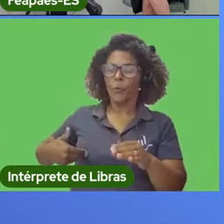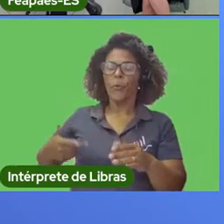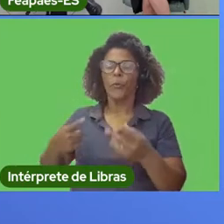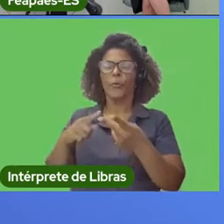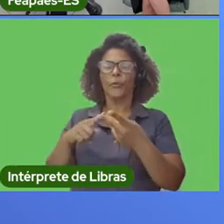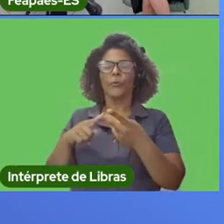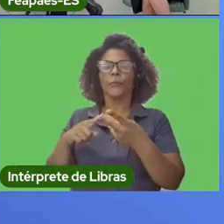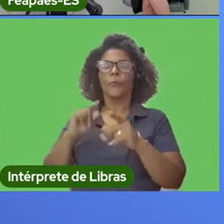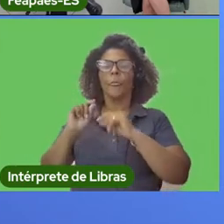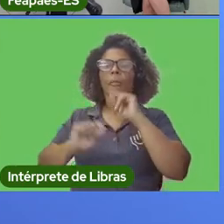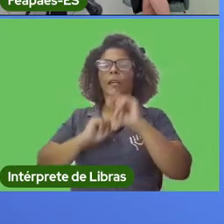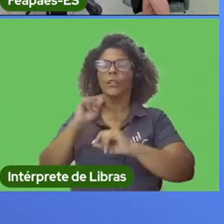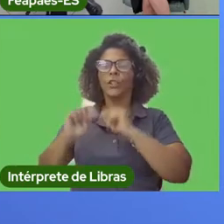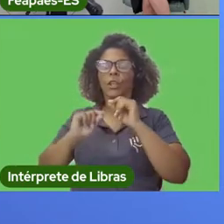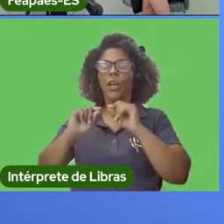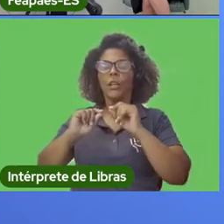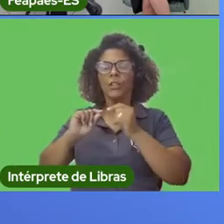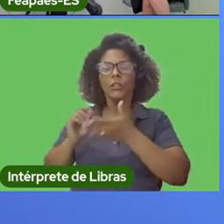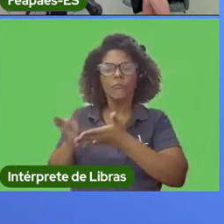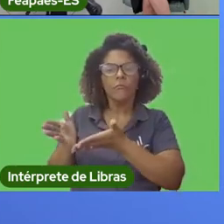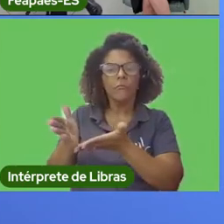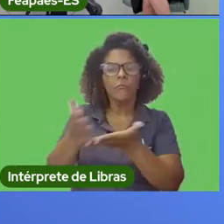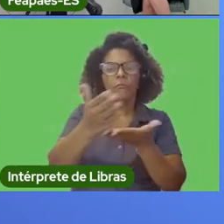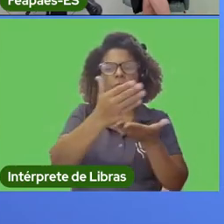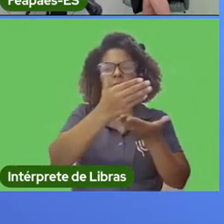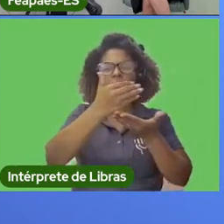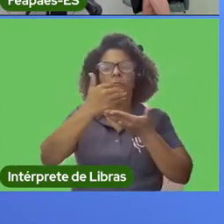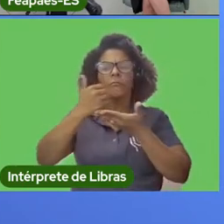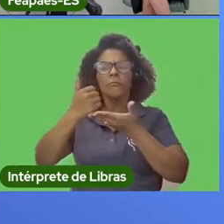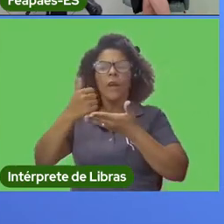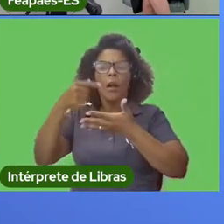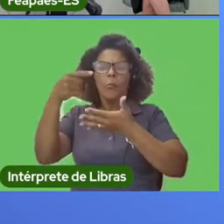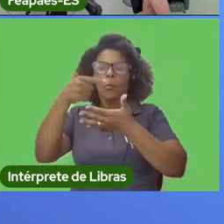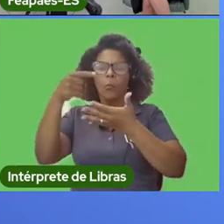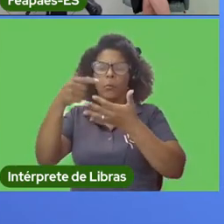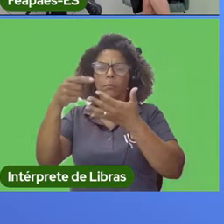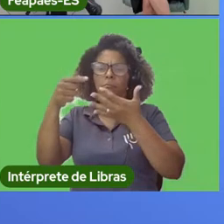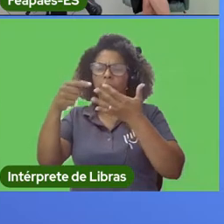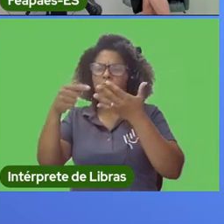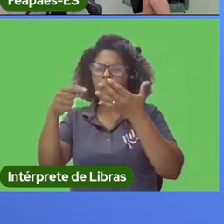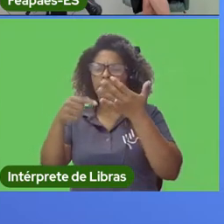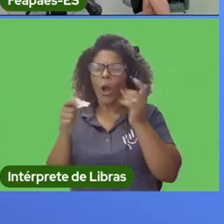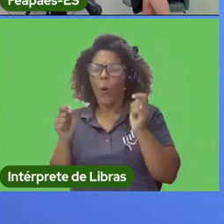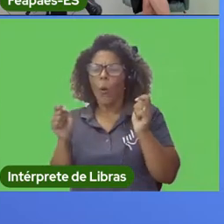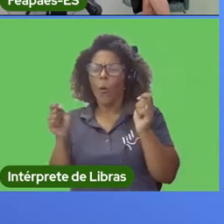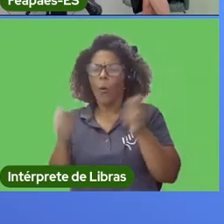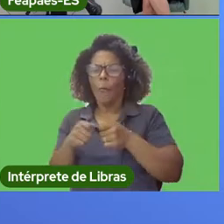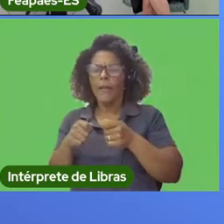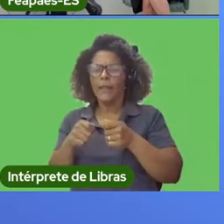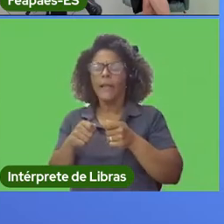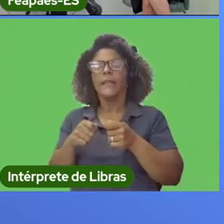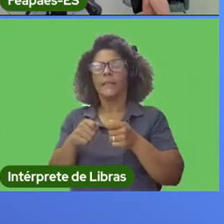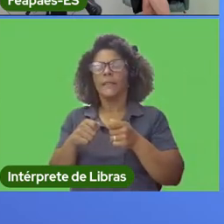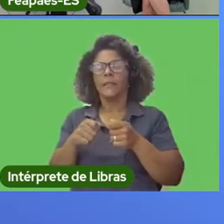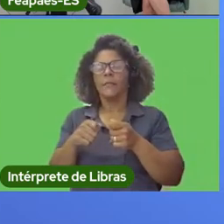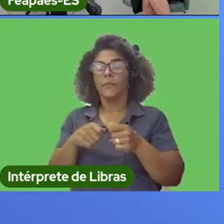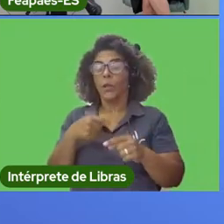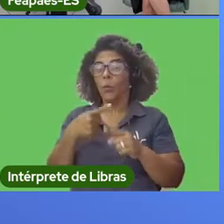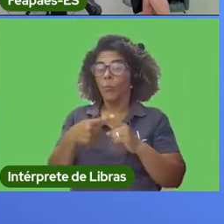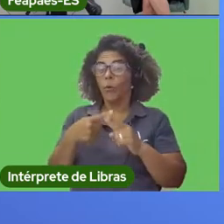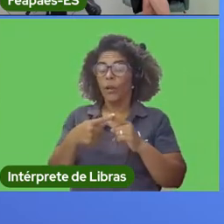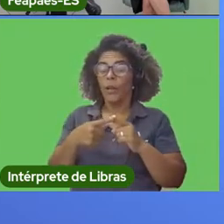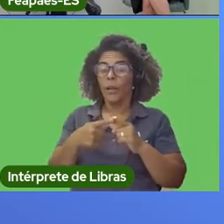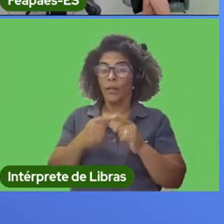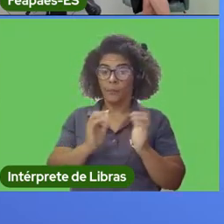de reunir aí algumas competências para fazer esse tipo de trabalho, né? A proximidade que as APAEs têm com